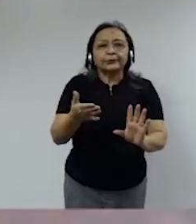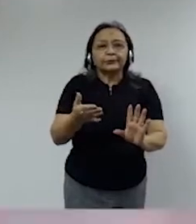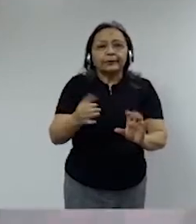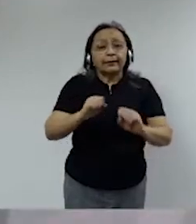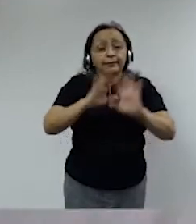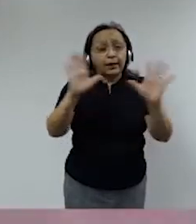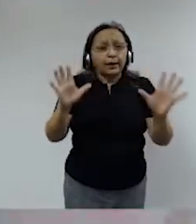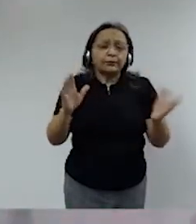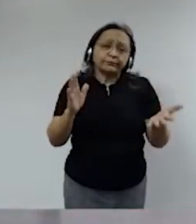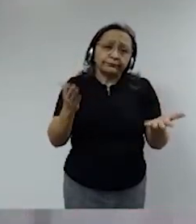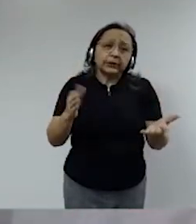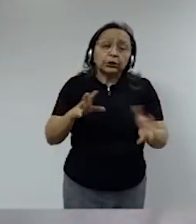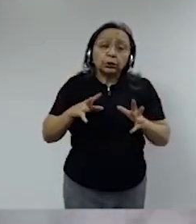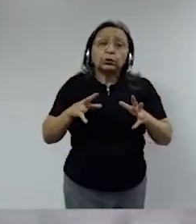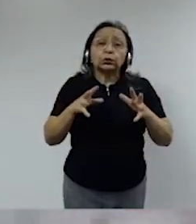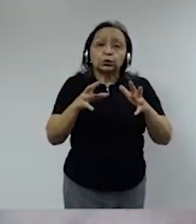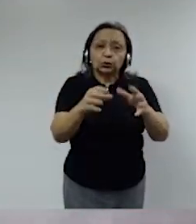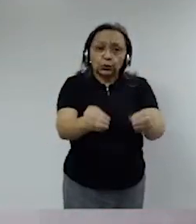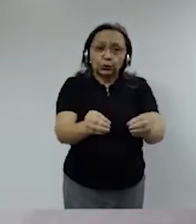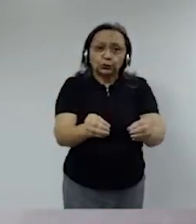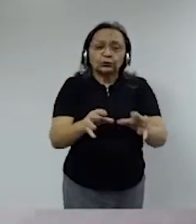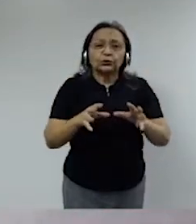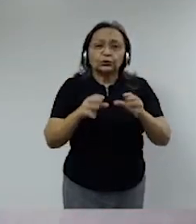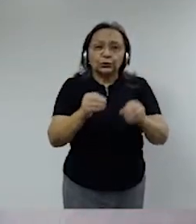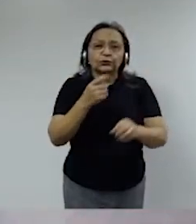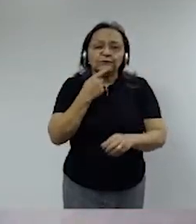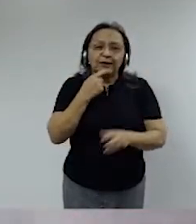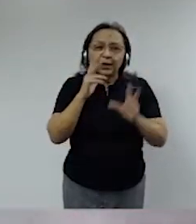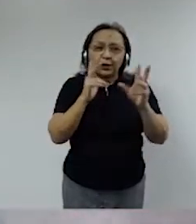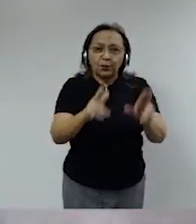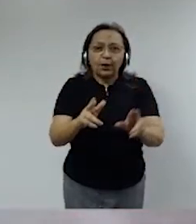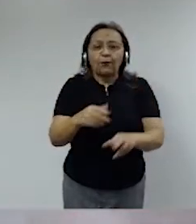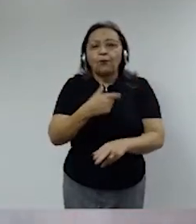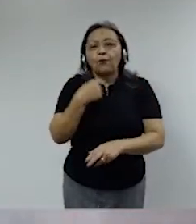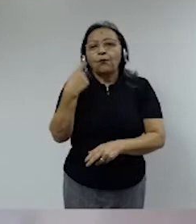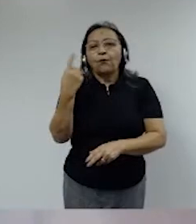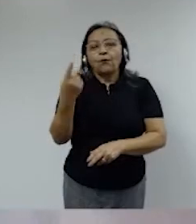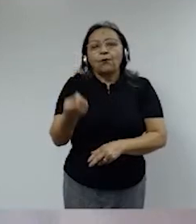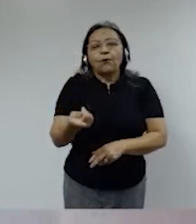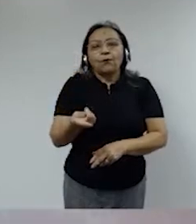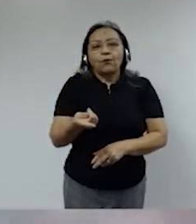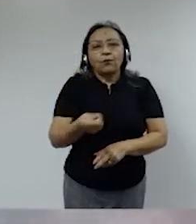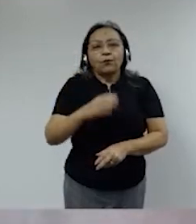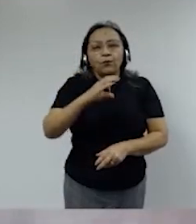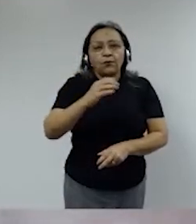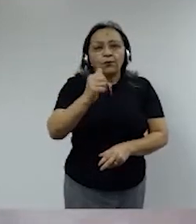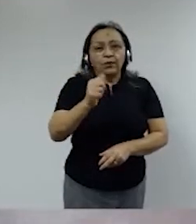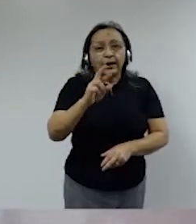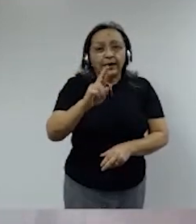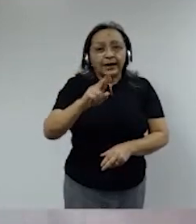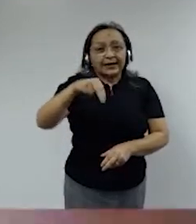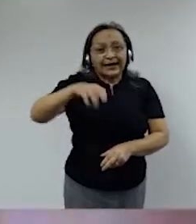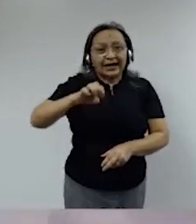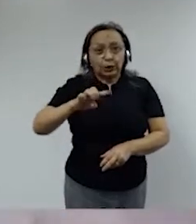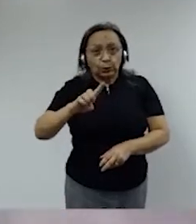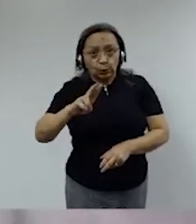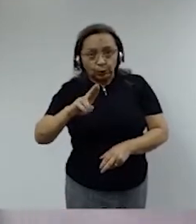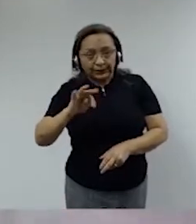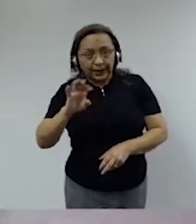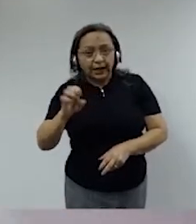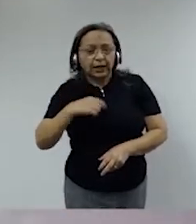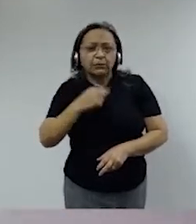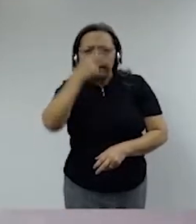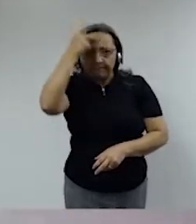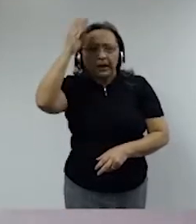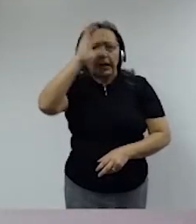Enfim, todos são, se você quiser, né? O Carnelucci, ele era sem nada contra, obviamente, ele era um católico fervoroso, enfim, então ele